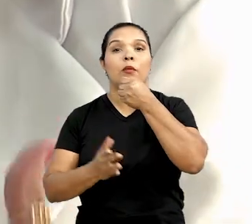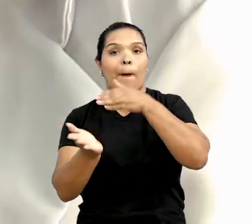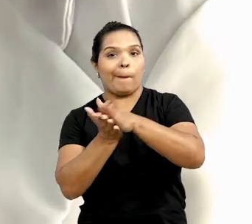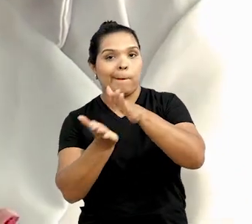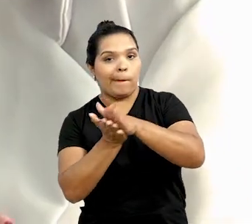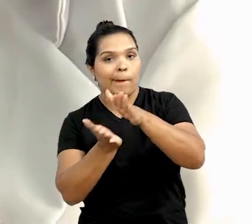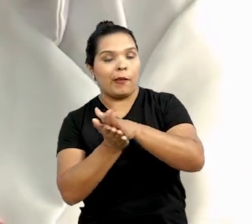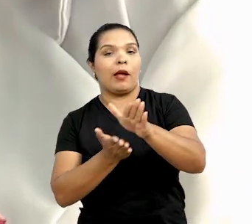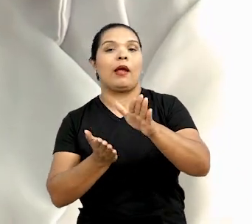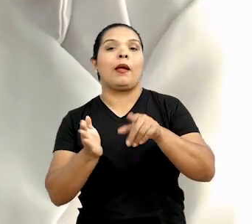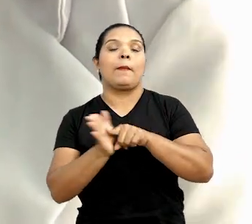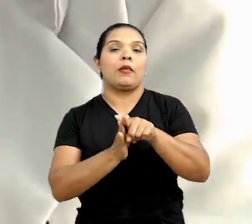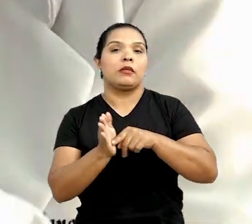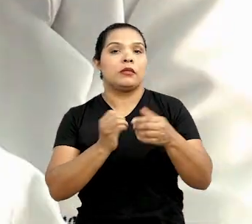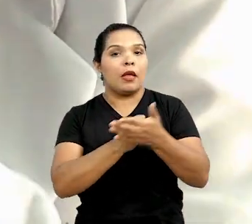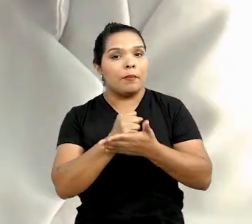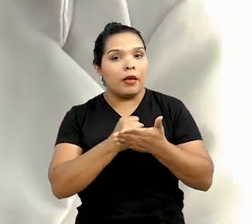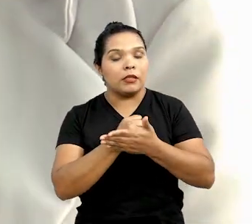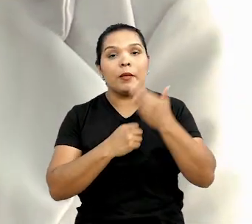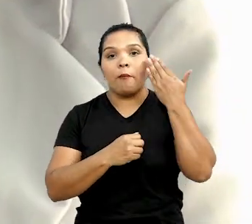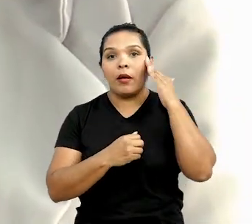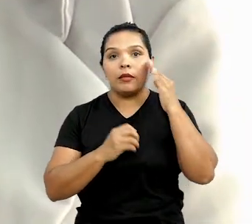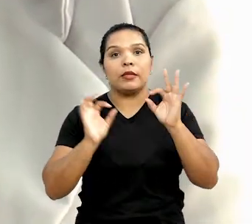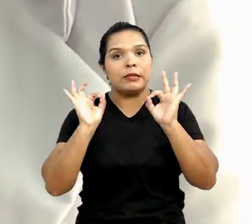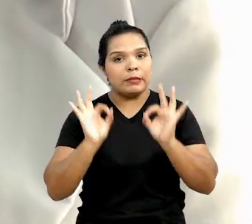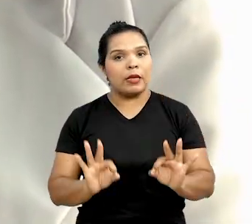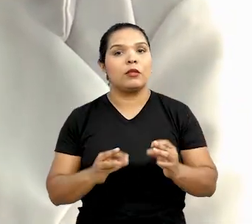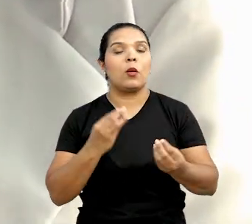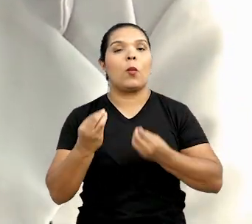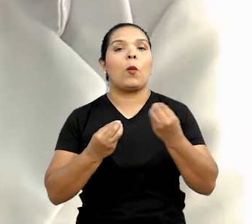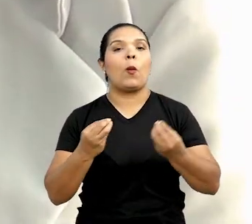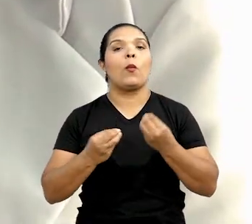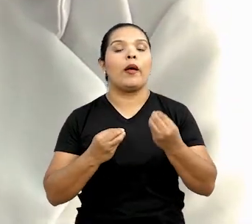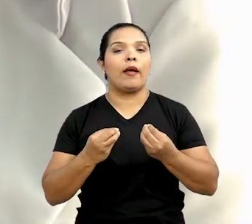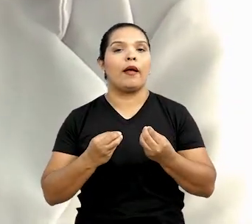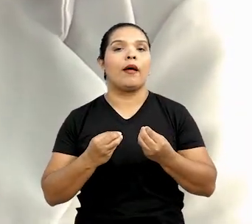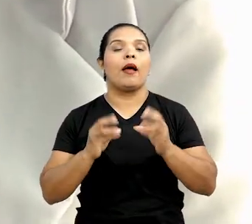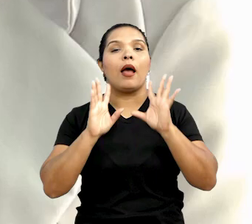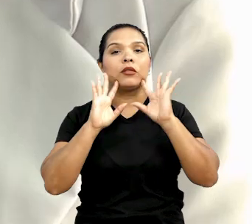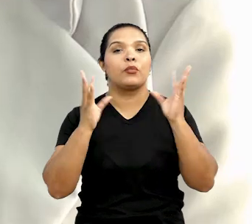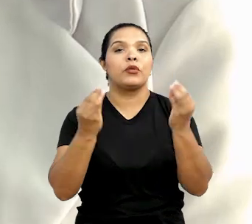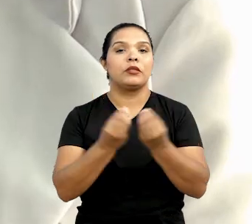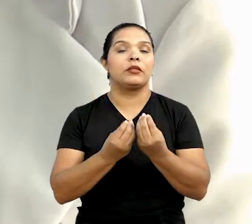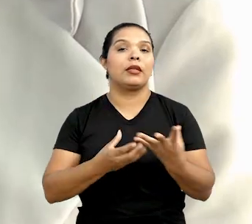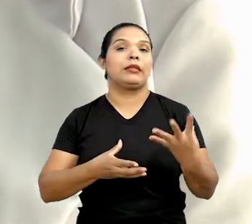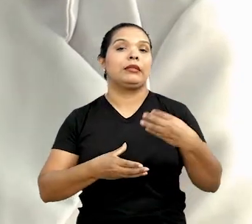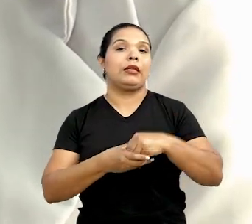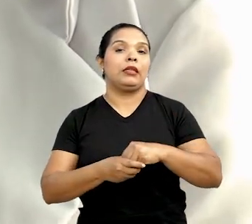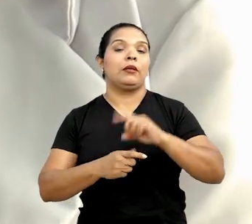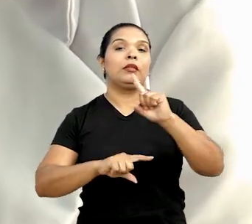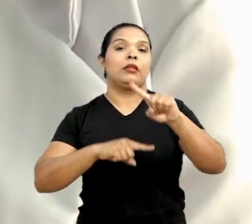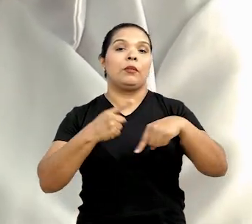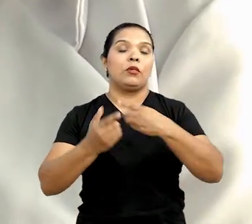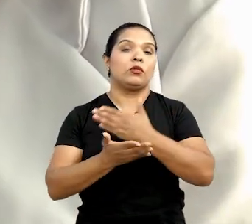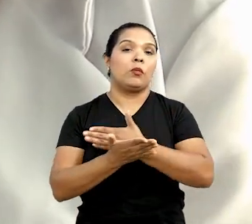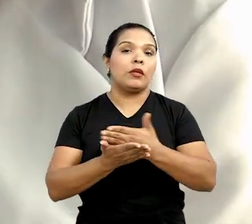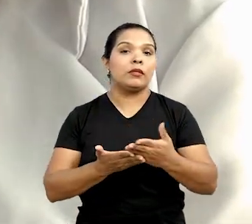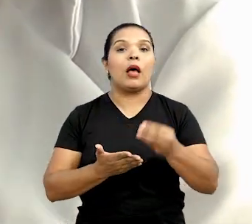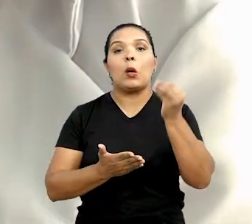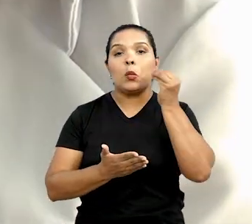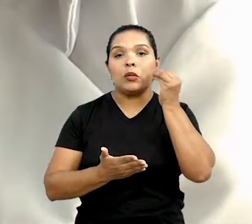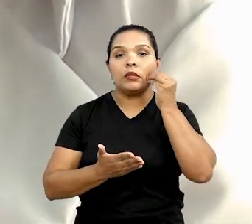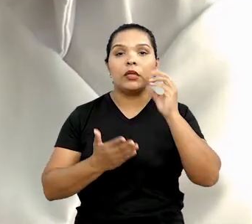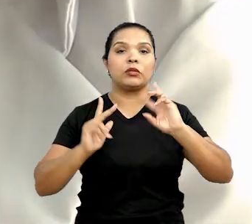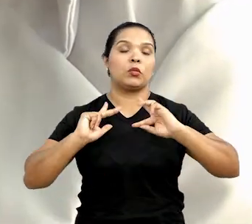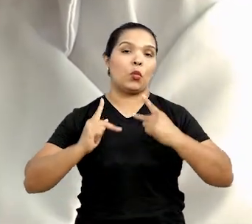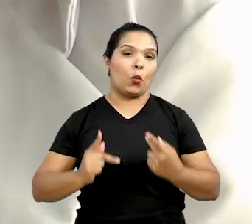publicar muita pesquisa básica para entender muito bem como é a atuação dessa substância, para um dia começar os testes clínicos em humanos,